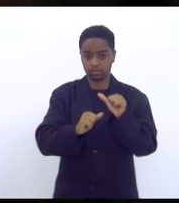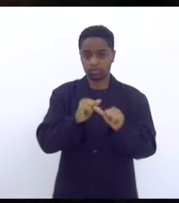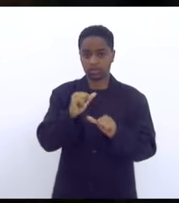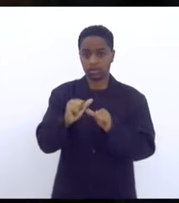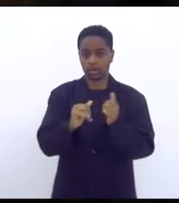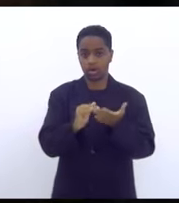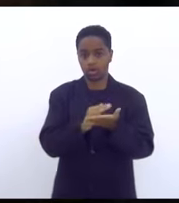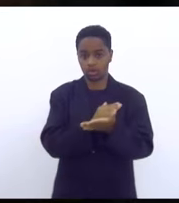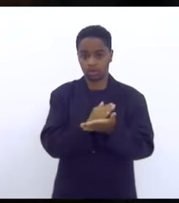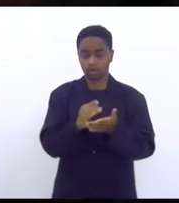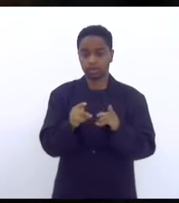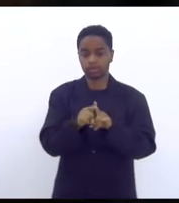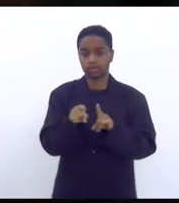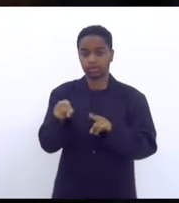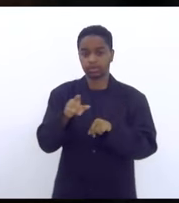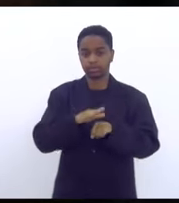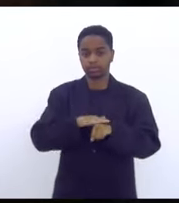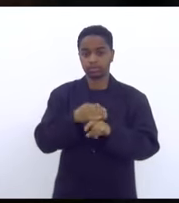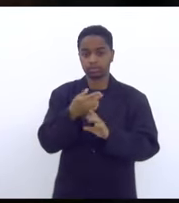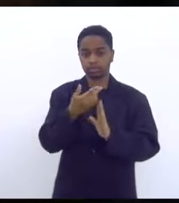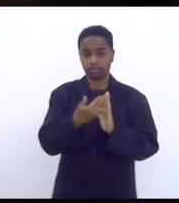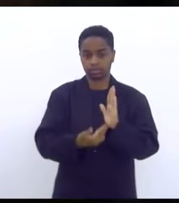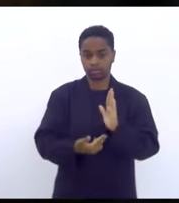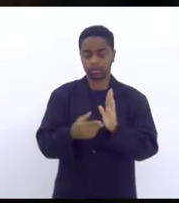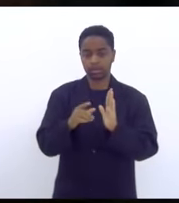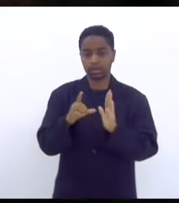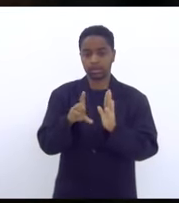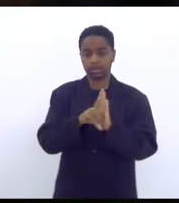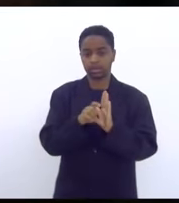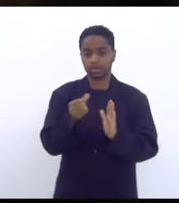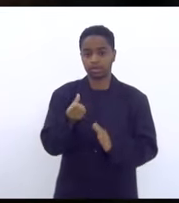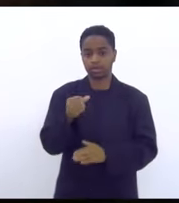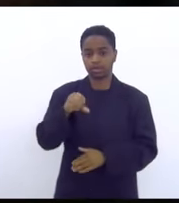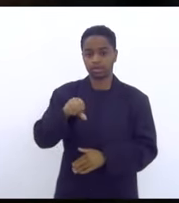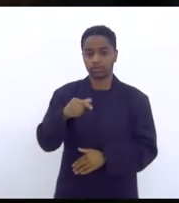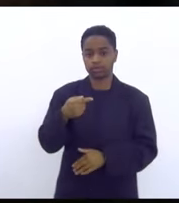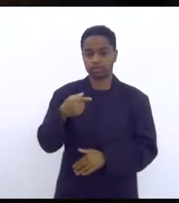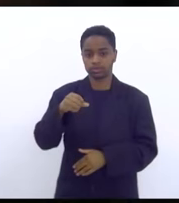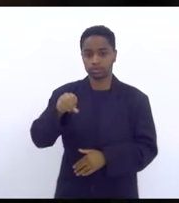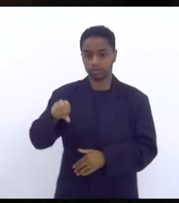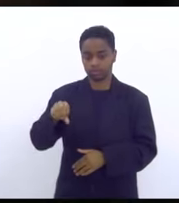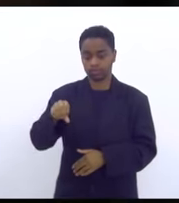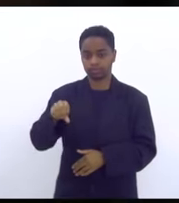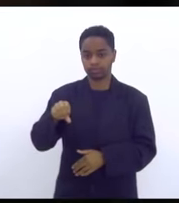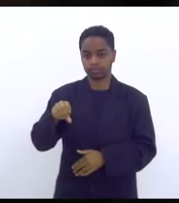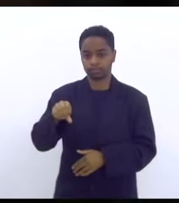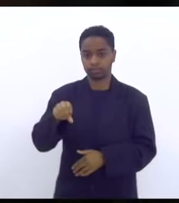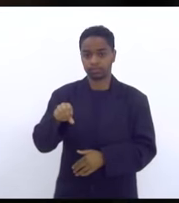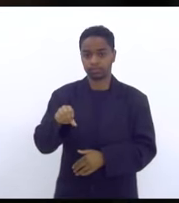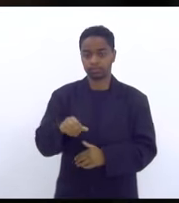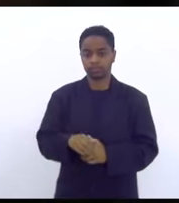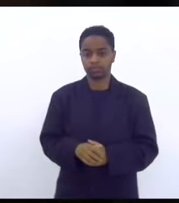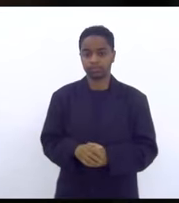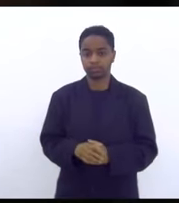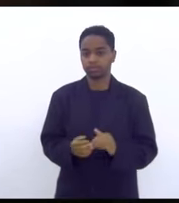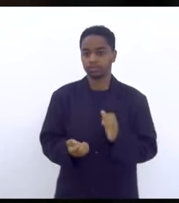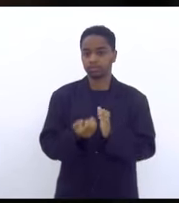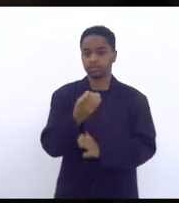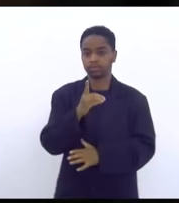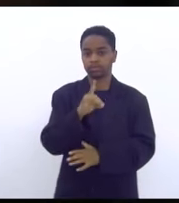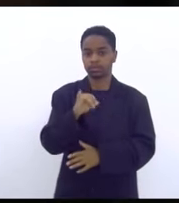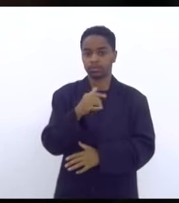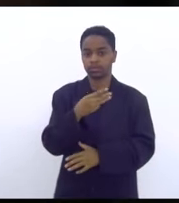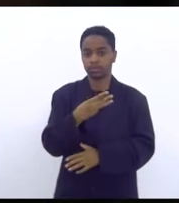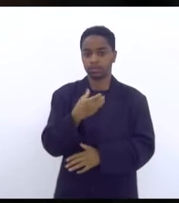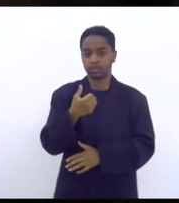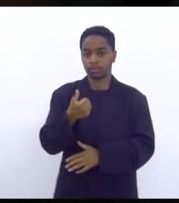de Vossa Excelência foi relator, na Lei 6979, que é a de 31 de março